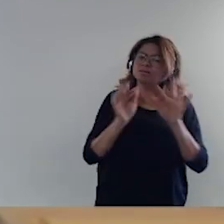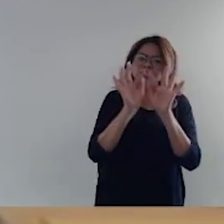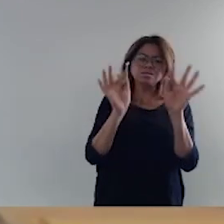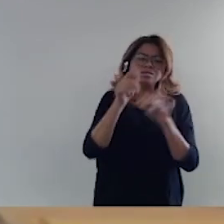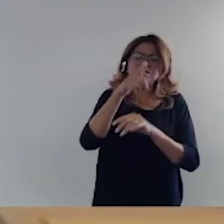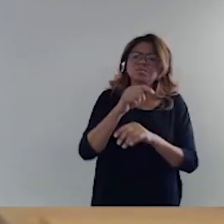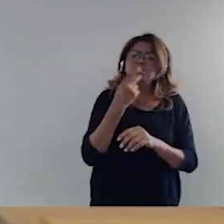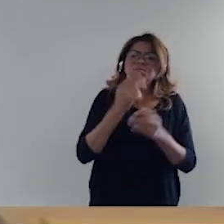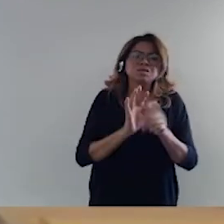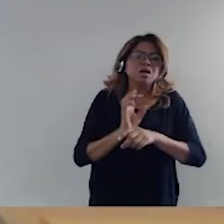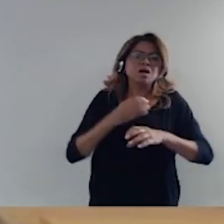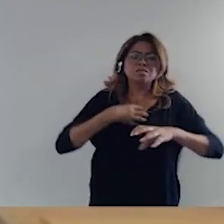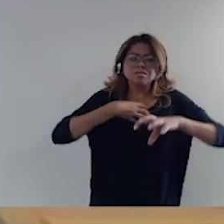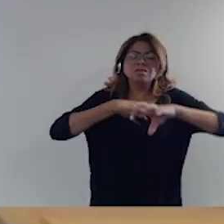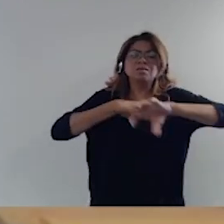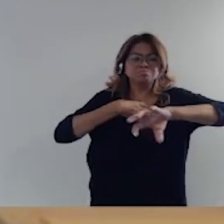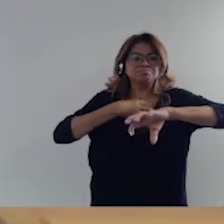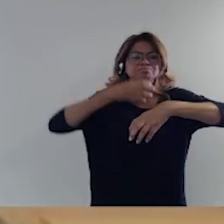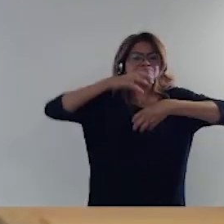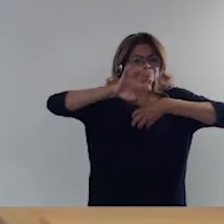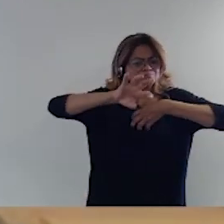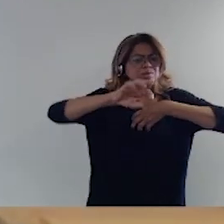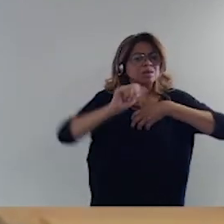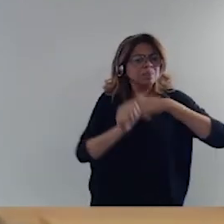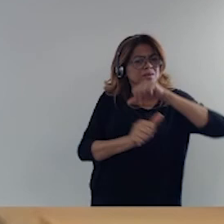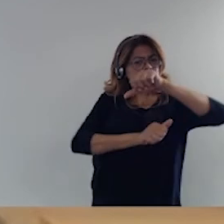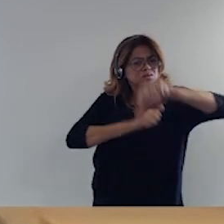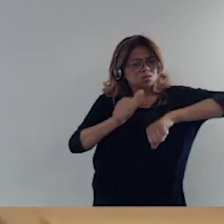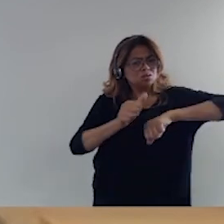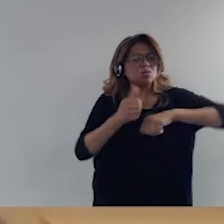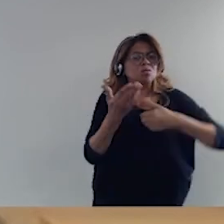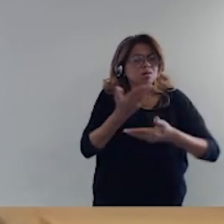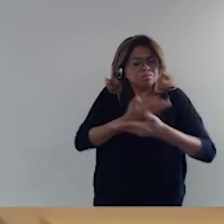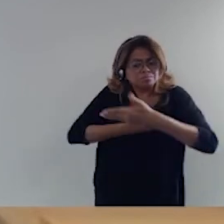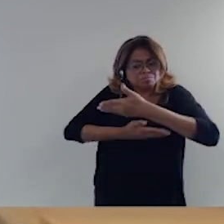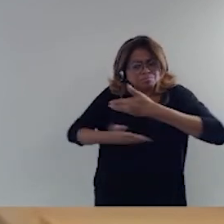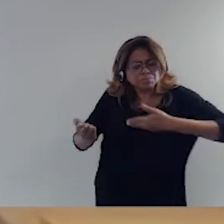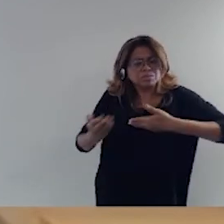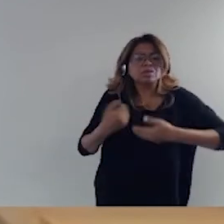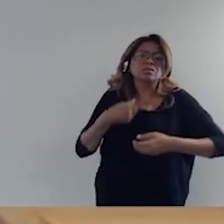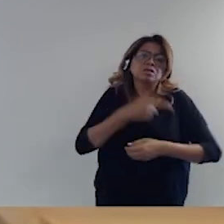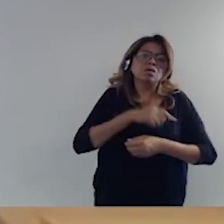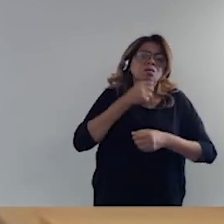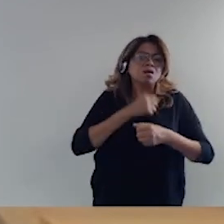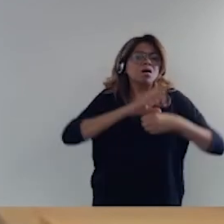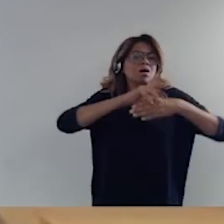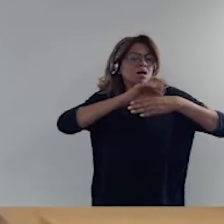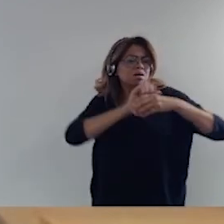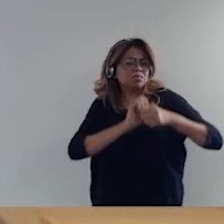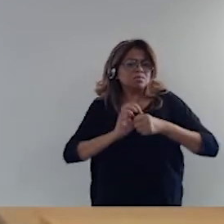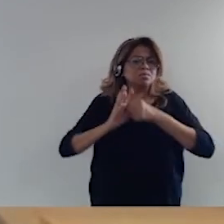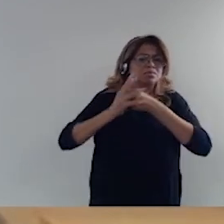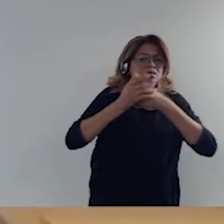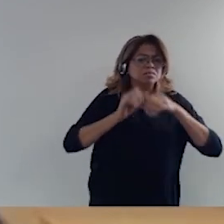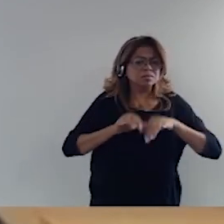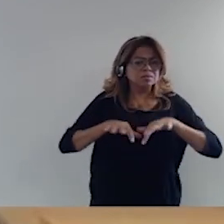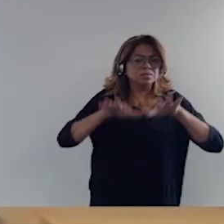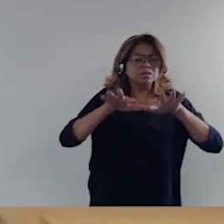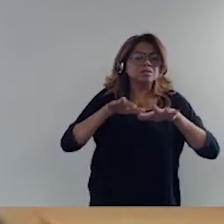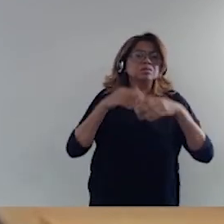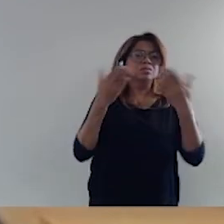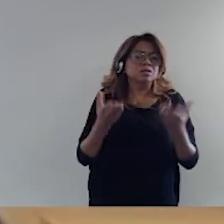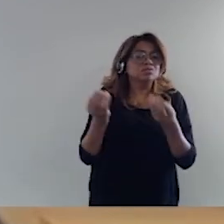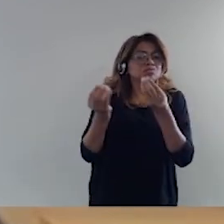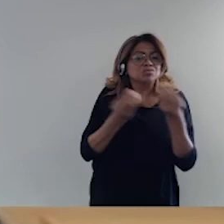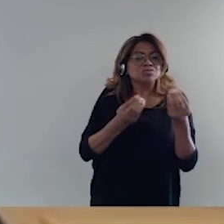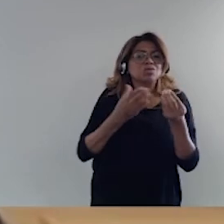matéria de solidariedade, que a pandemia despertou um traço positivo, relativamente adormecido no Brasil, que é uma certa